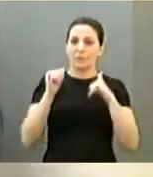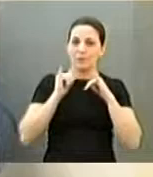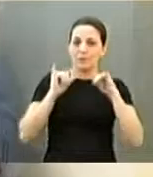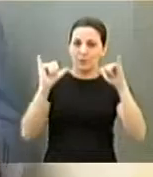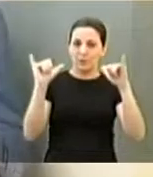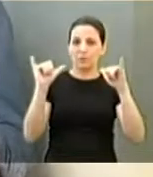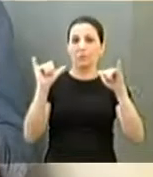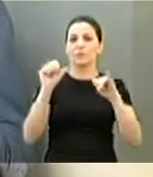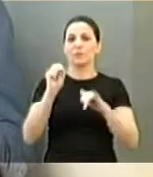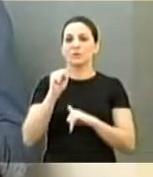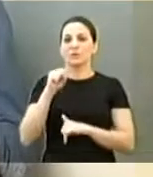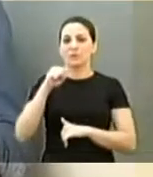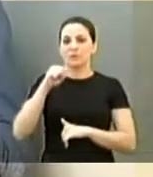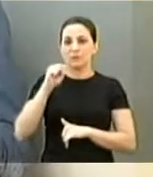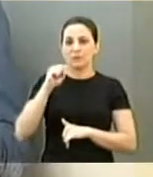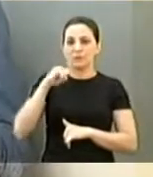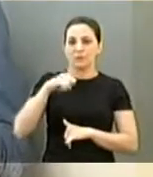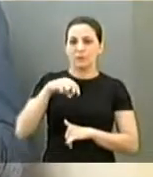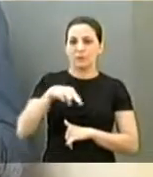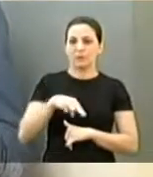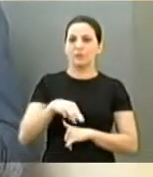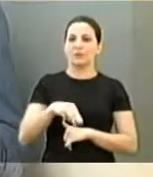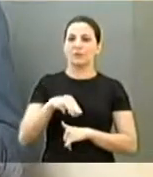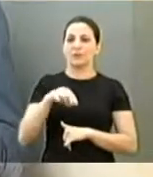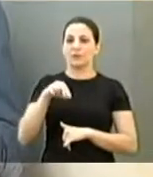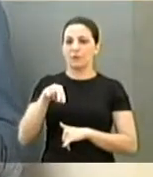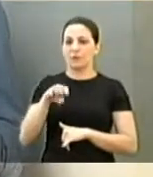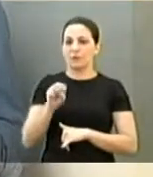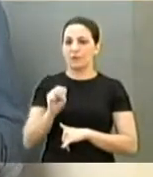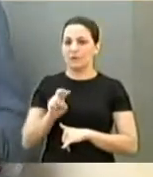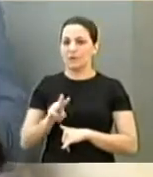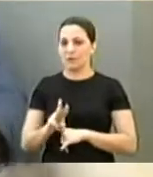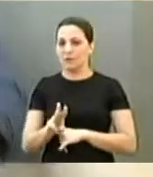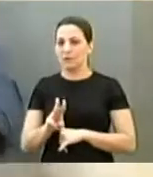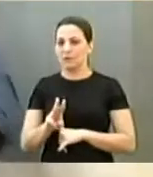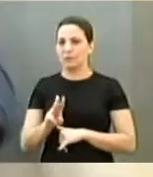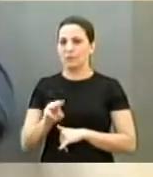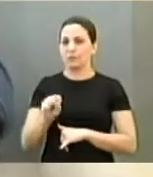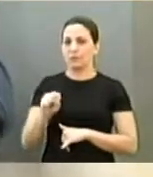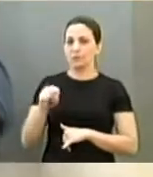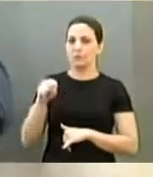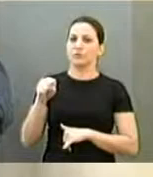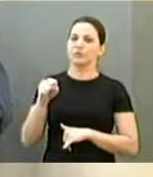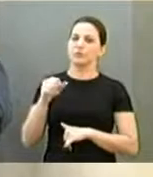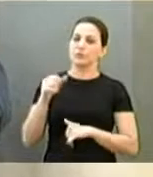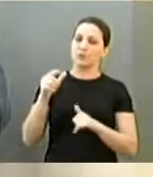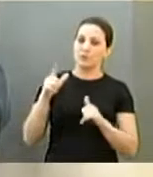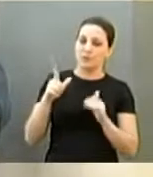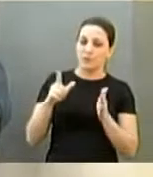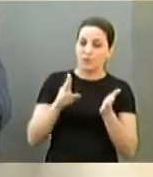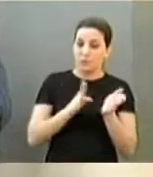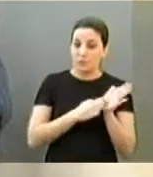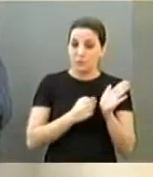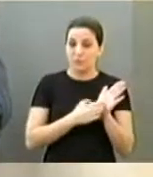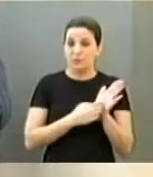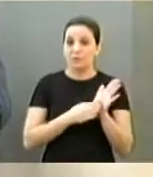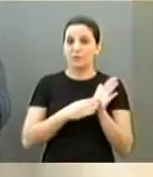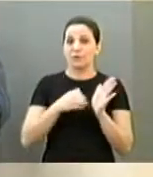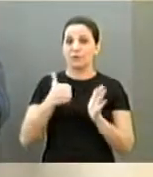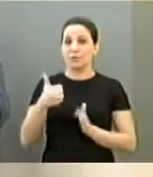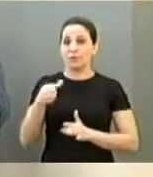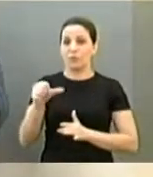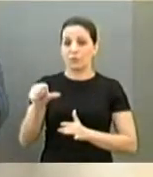News, uma matéria que falava sobre o 190, que foi regionalizado, que está